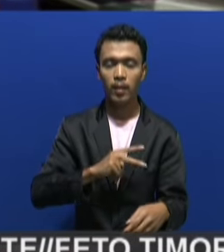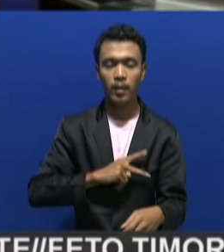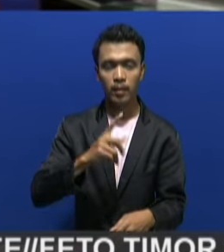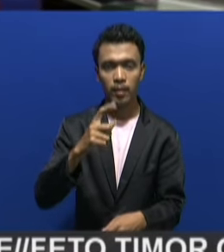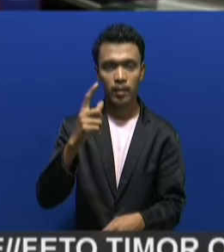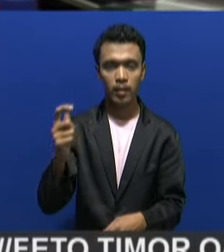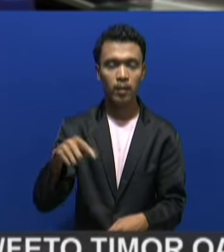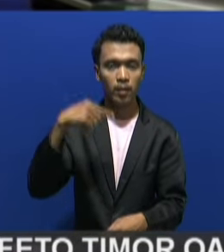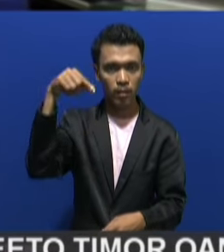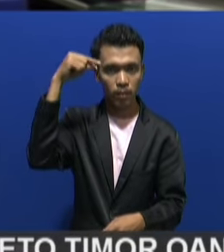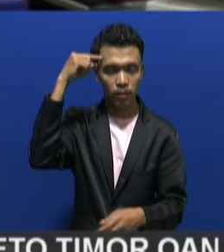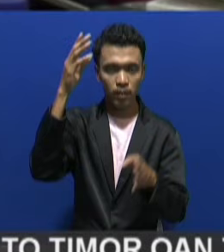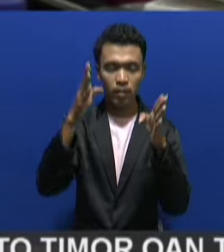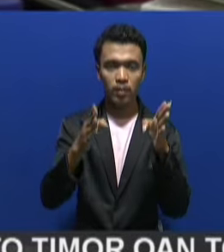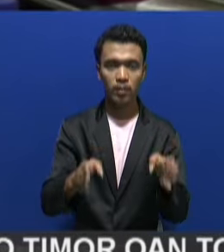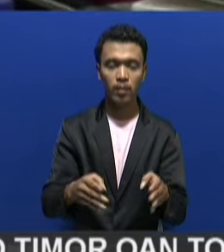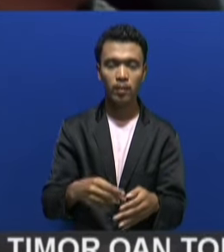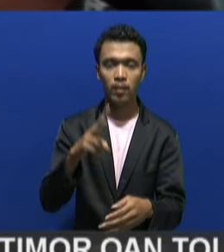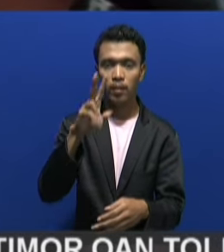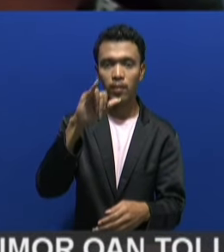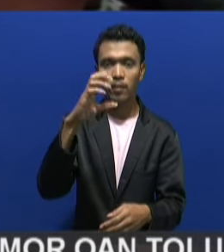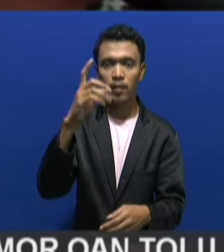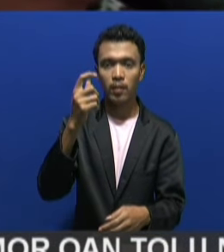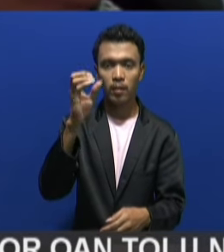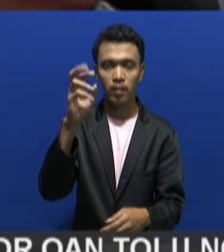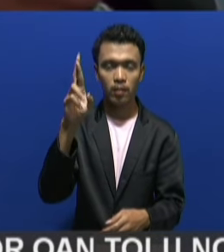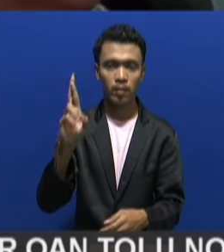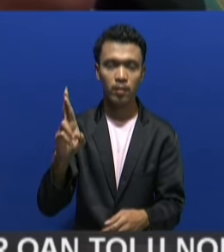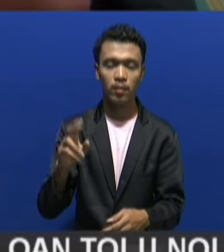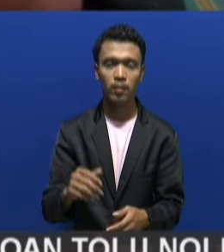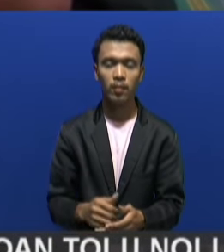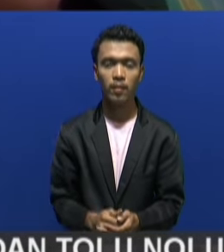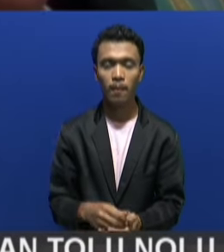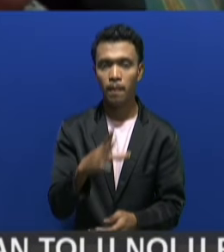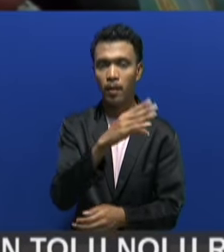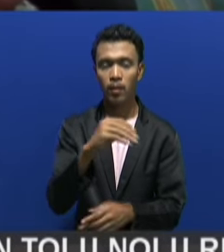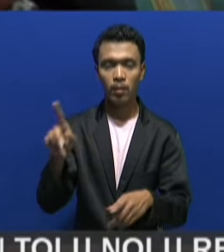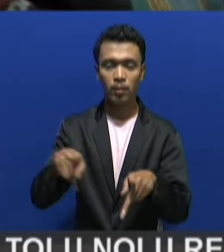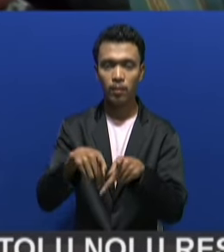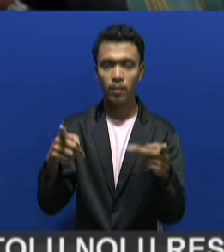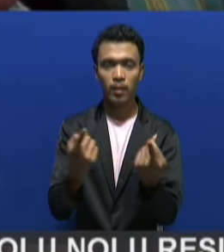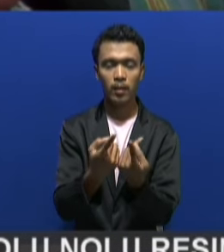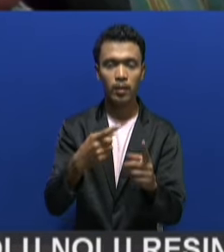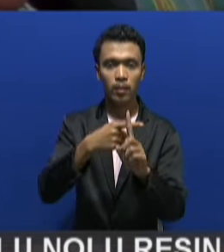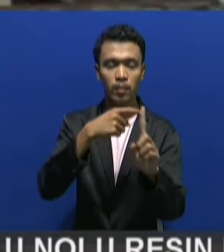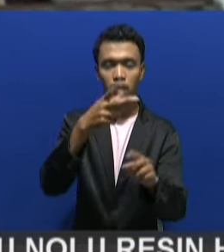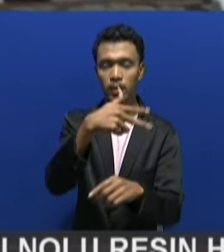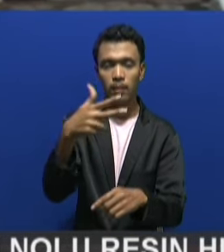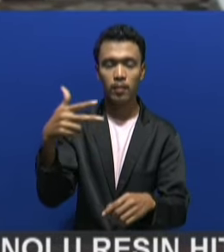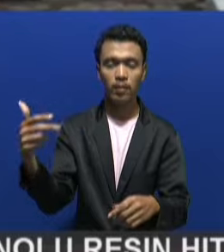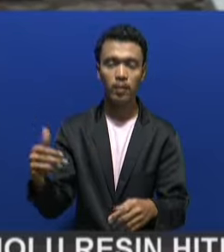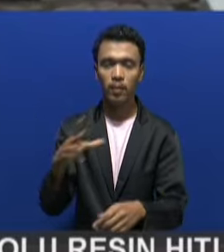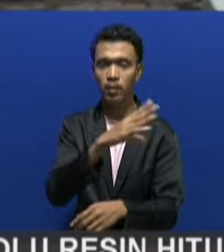Dasko, ex-governador NTT Victor Bongtilo Laiskodat, no investor husi Indonésia Ahmad